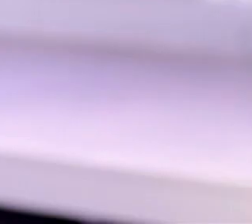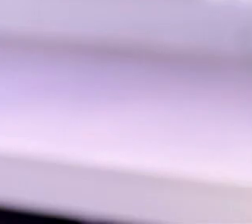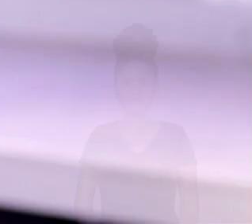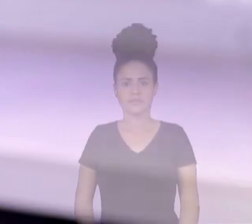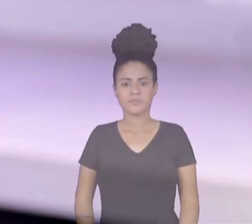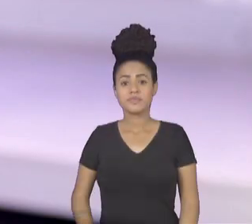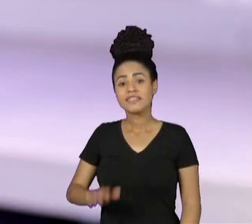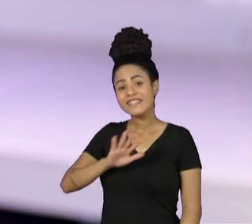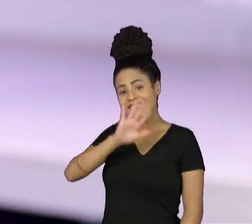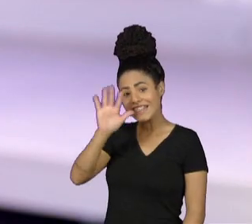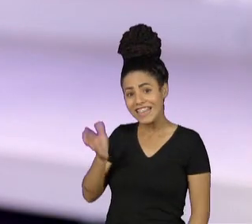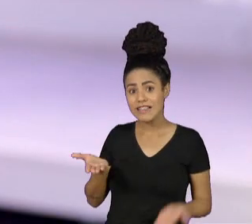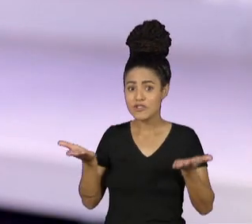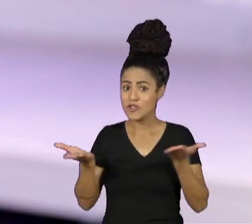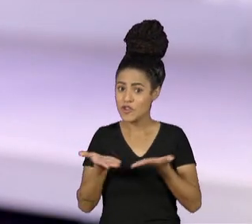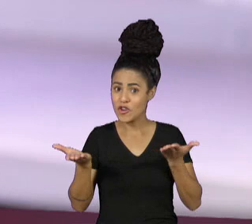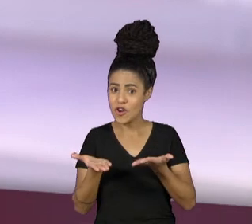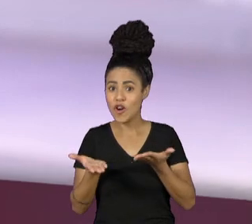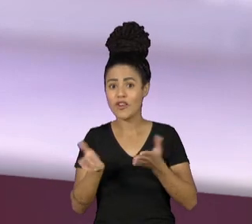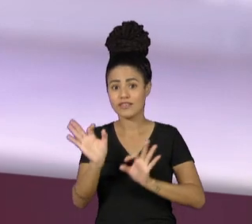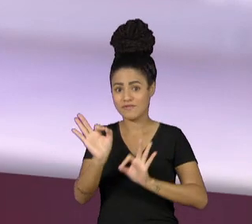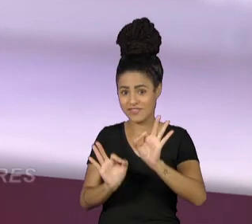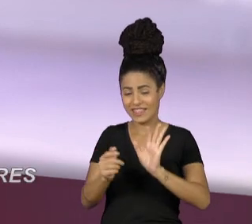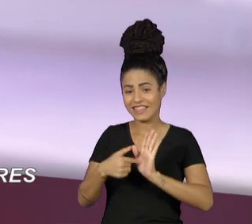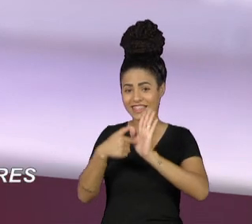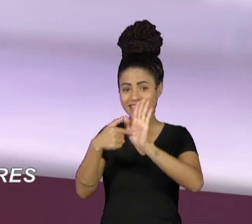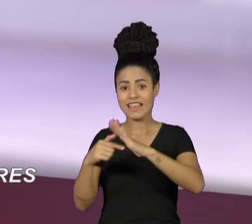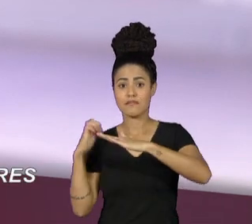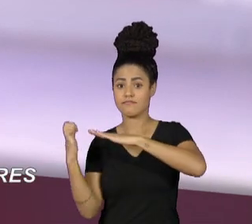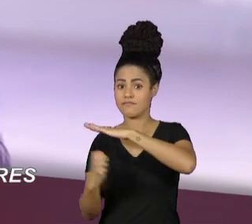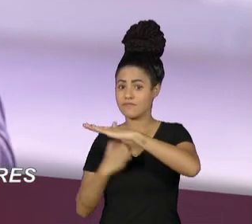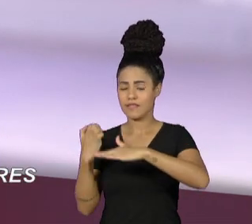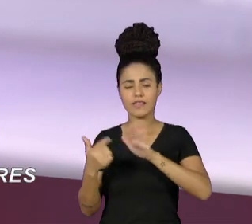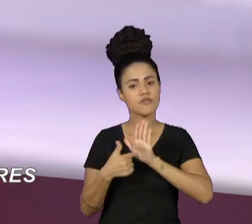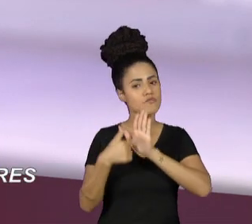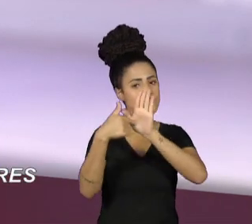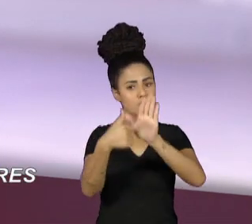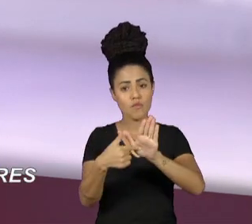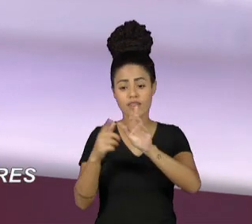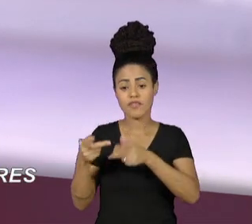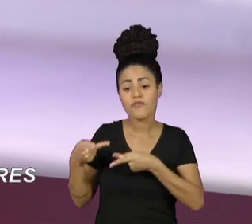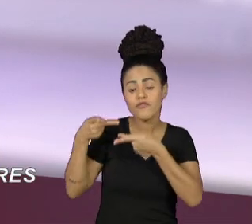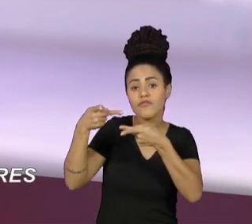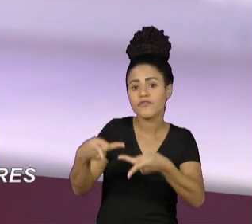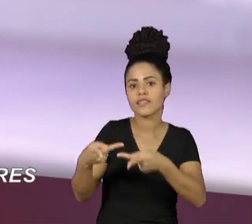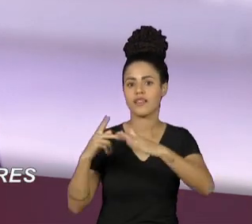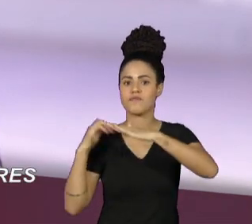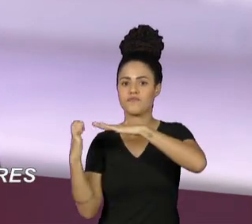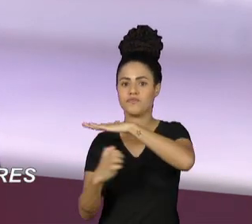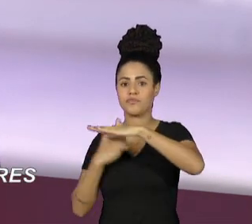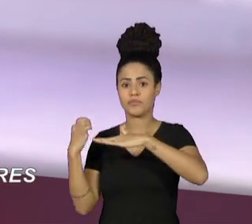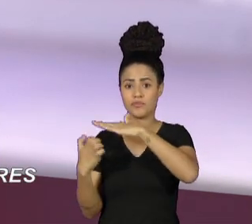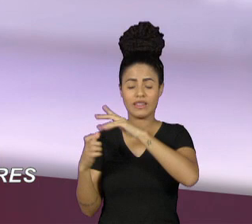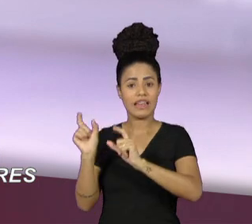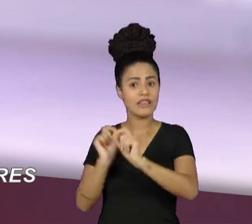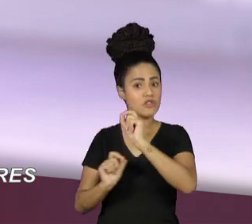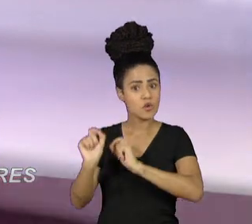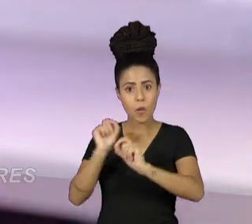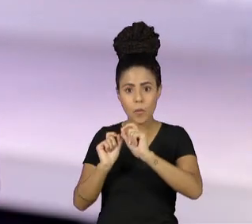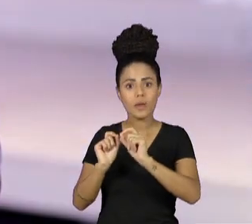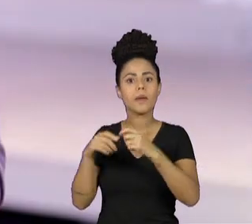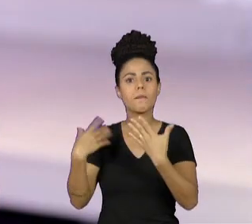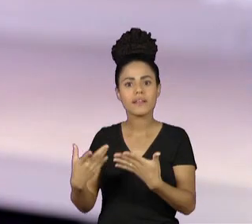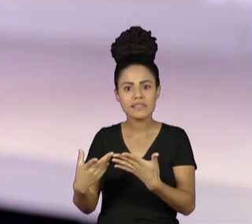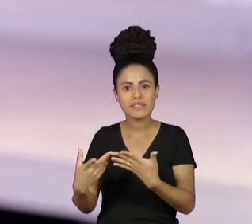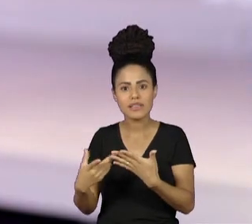Olá, hoje o nosso programa Ações Afirmativas nas Empresas está visitando uma empresa onde o sangue literalmente